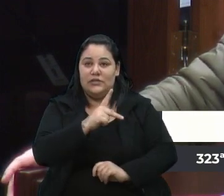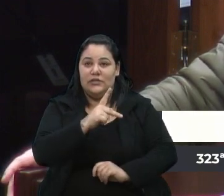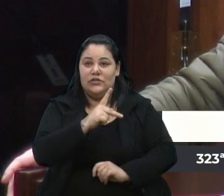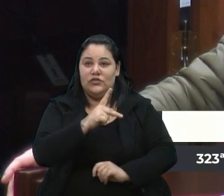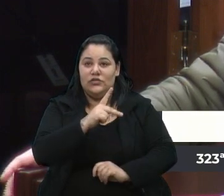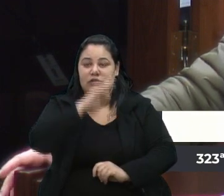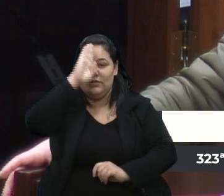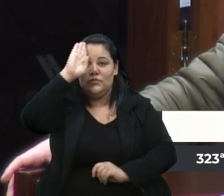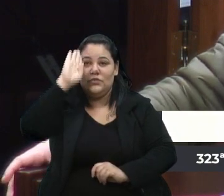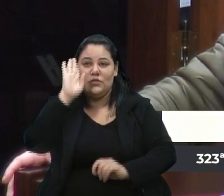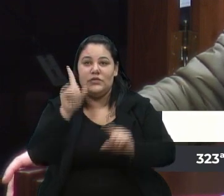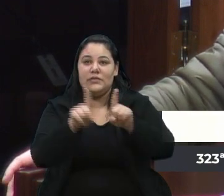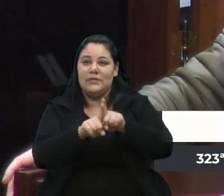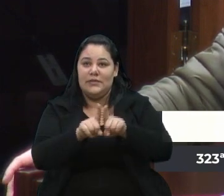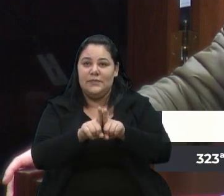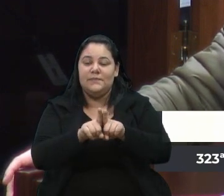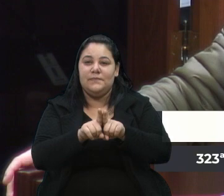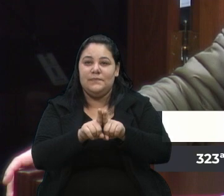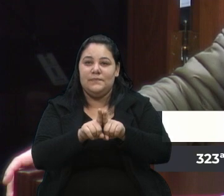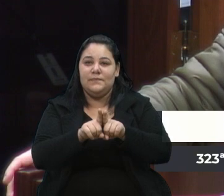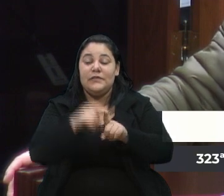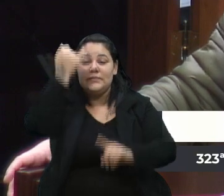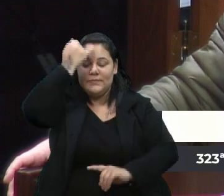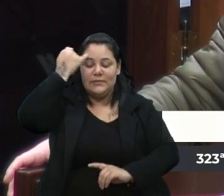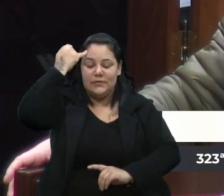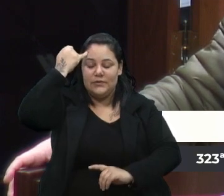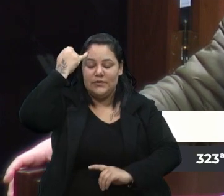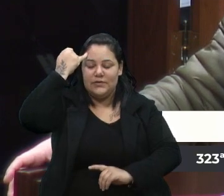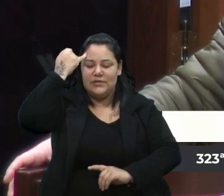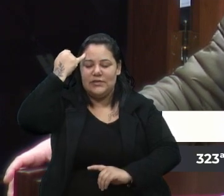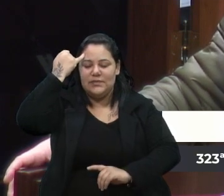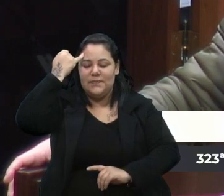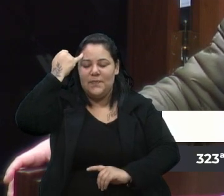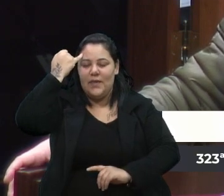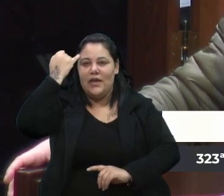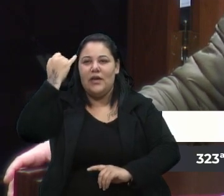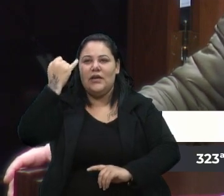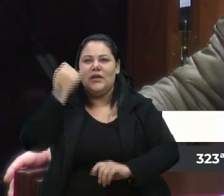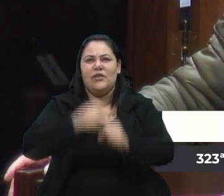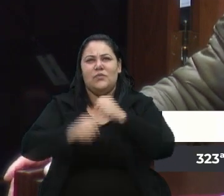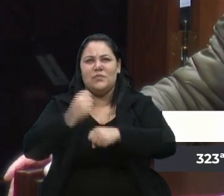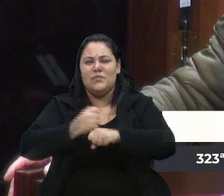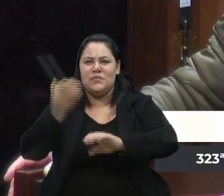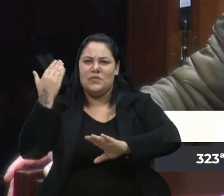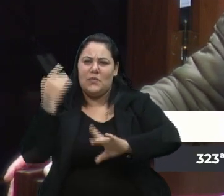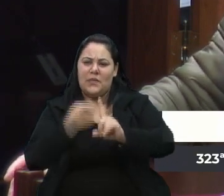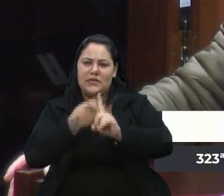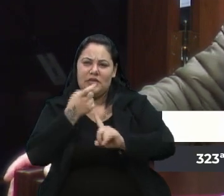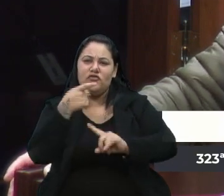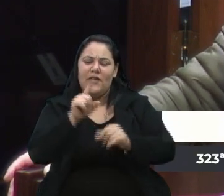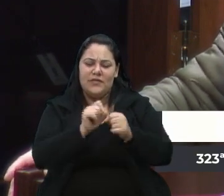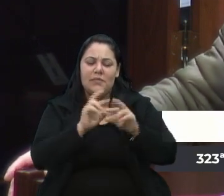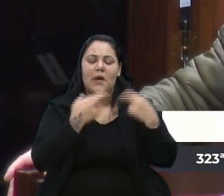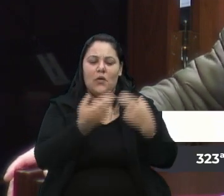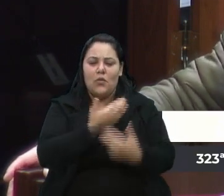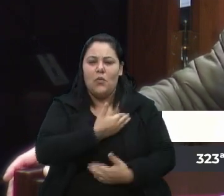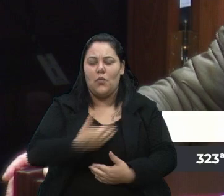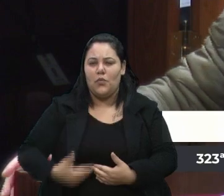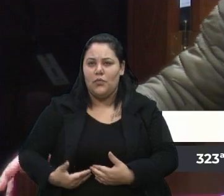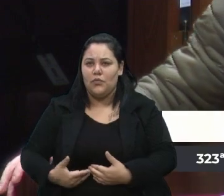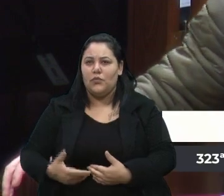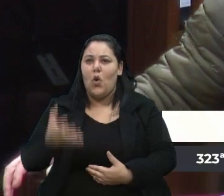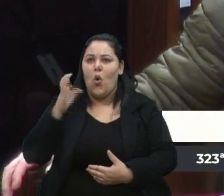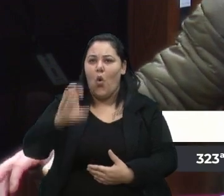combinou Embora tenha sido no mês passado mas a gente vai fazer uma reunião pública de combate